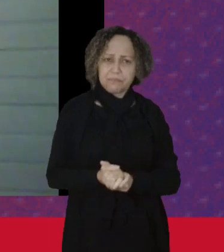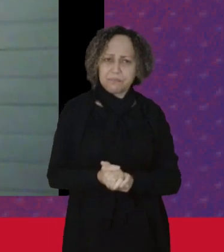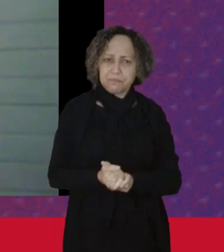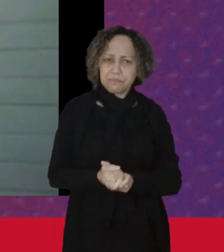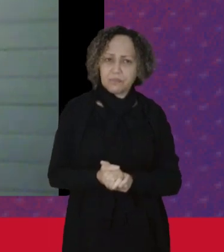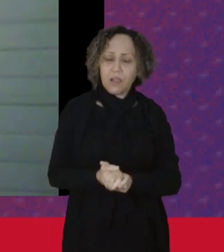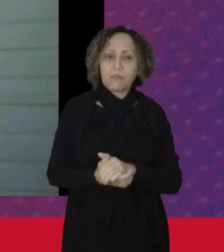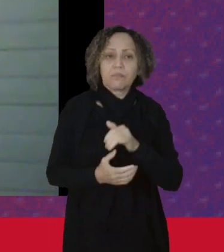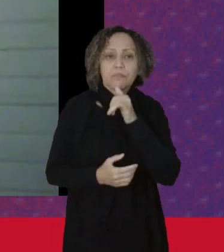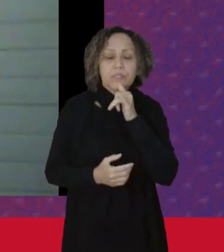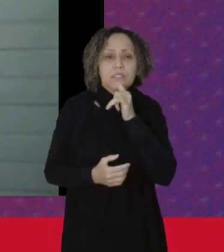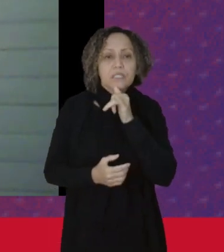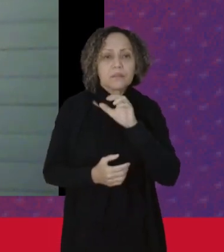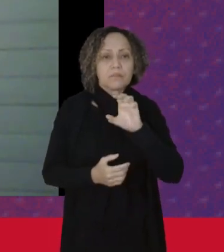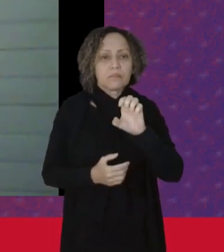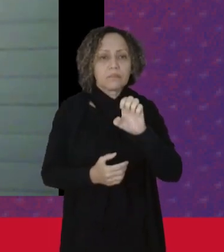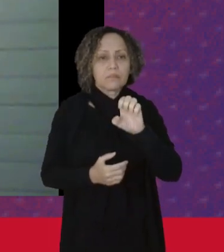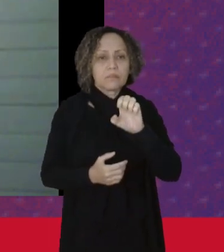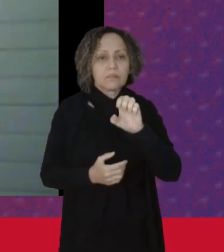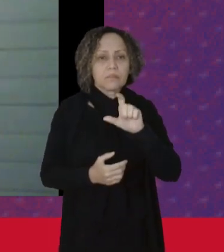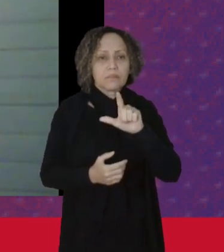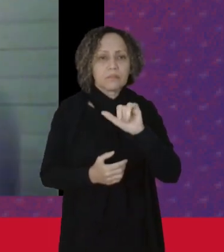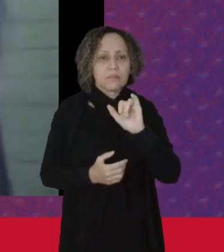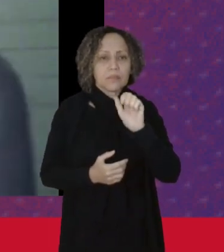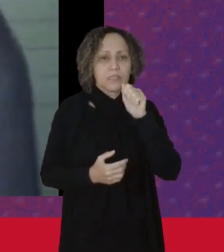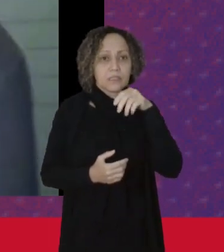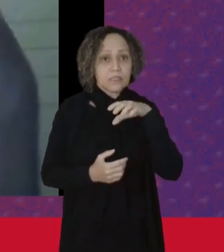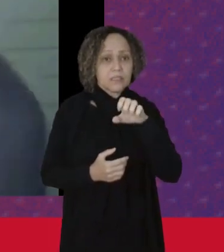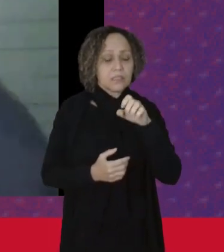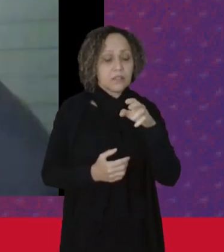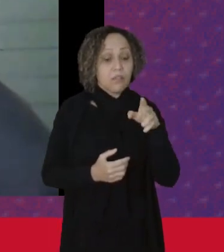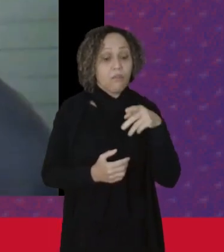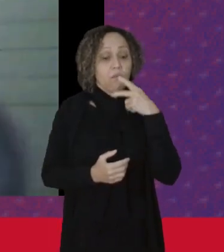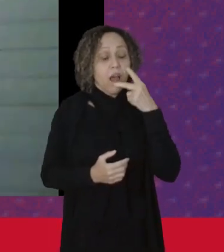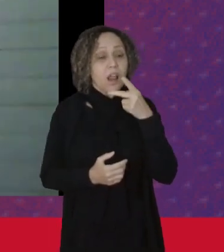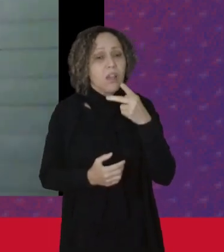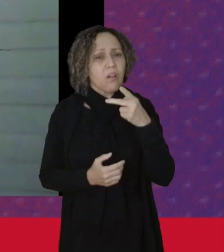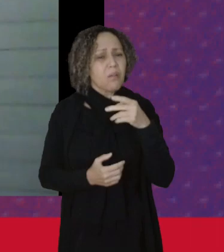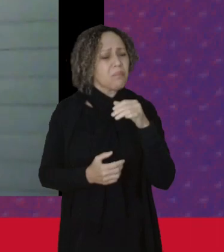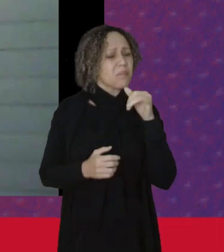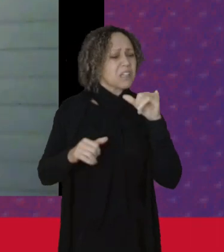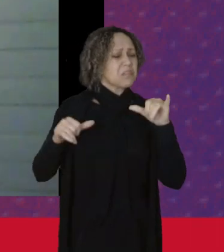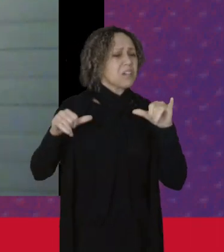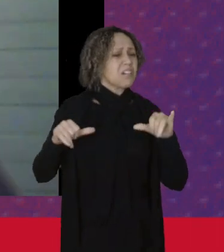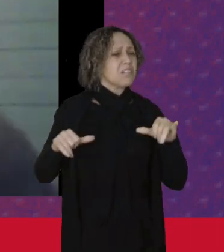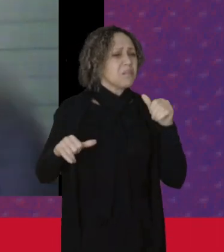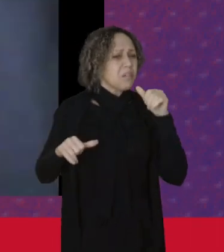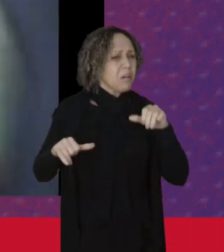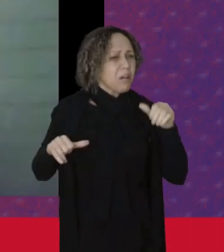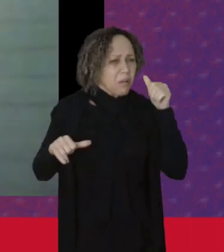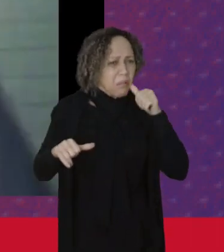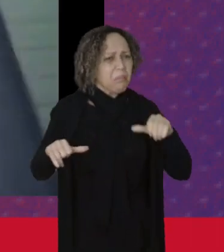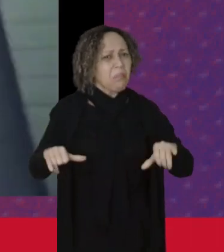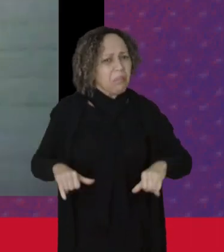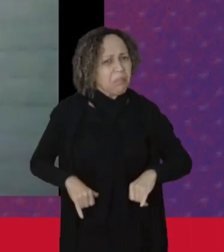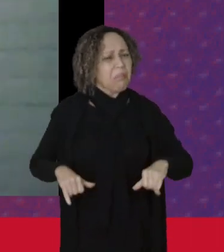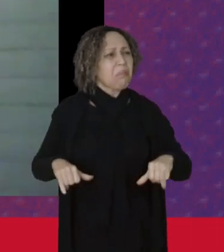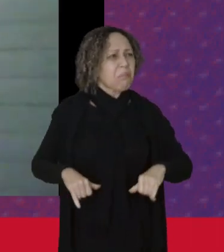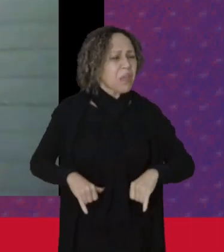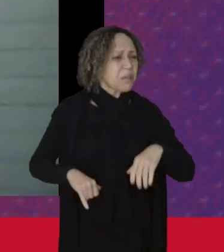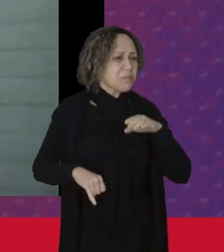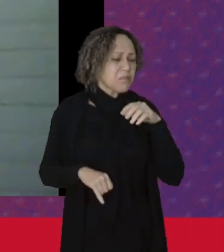usando o exemplo também que a Eliane trouxe, como se o sofrimento da mulher, mesmo ela, né, sendo